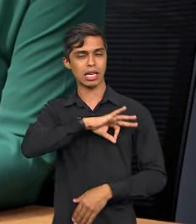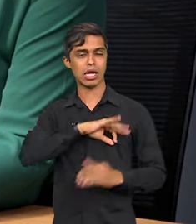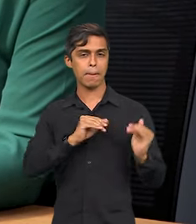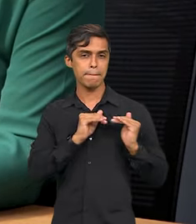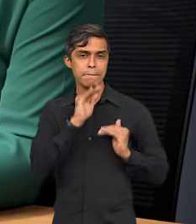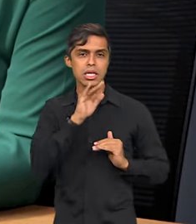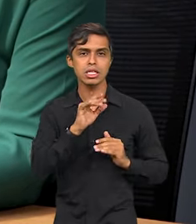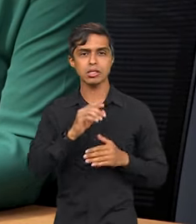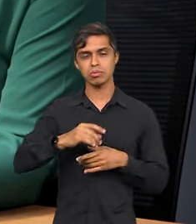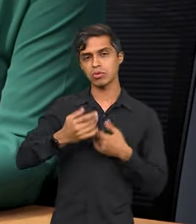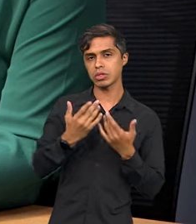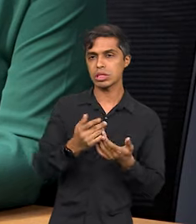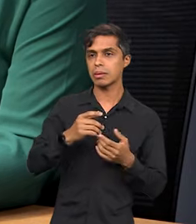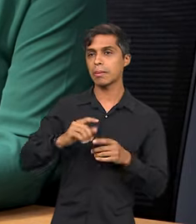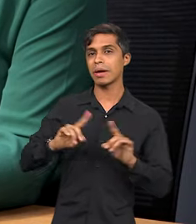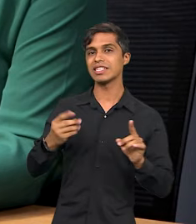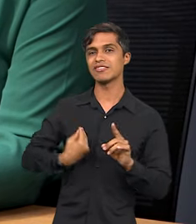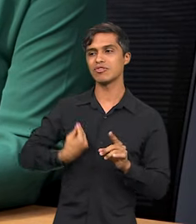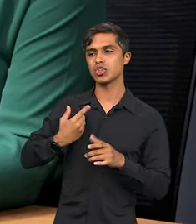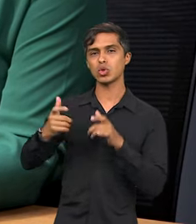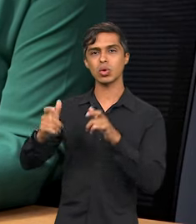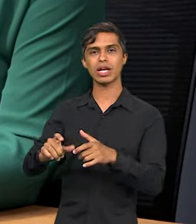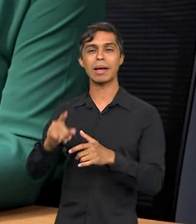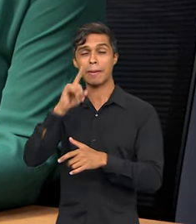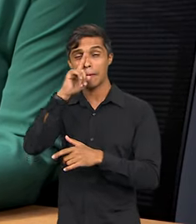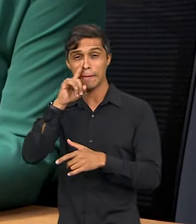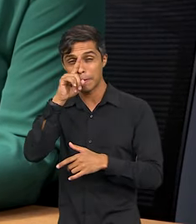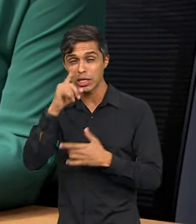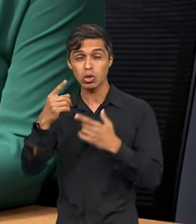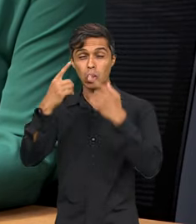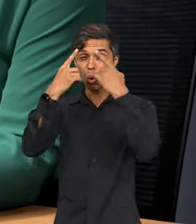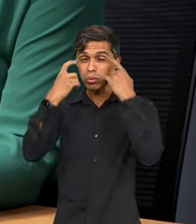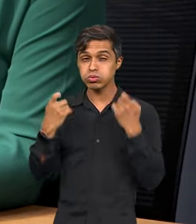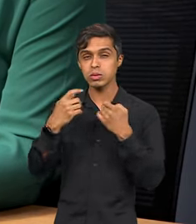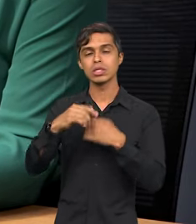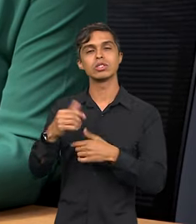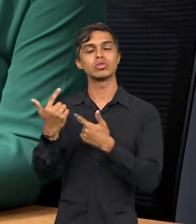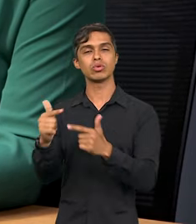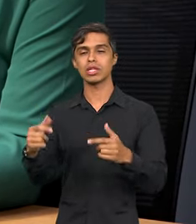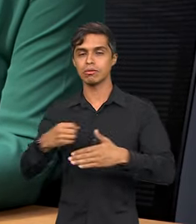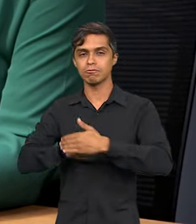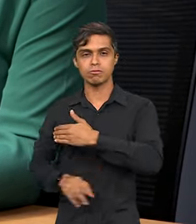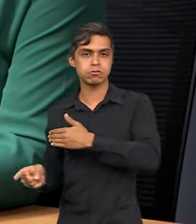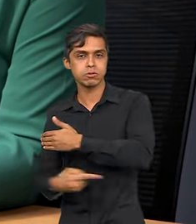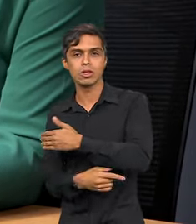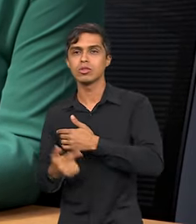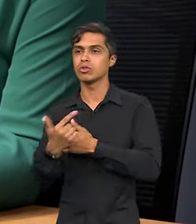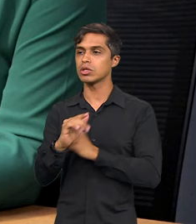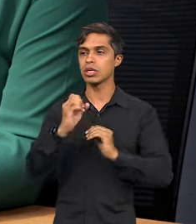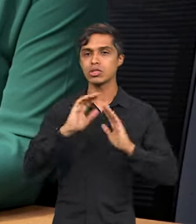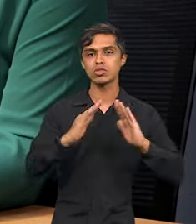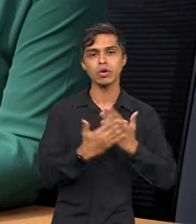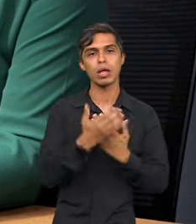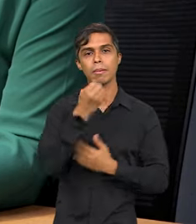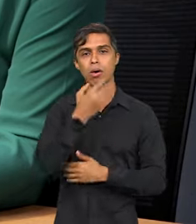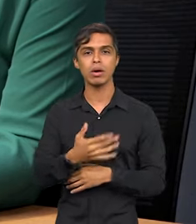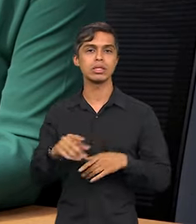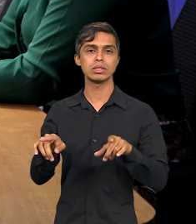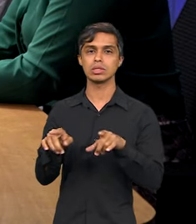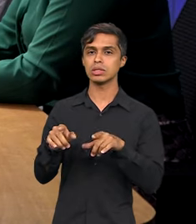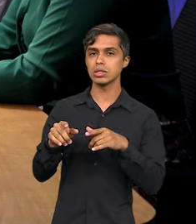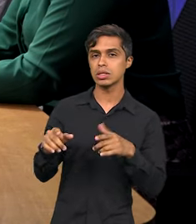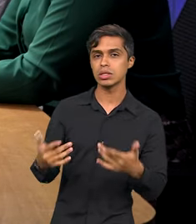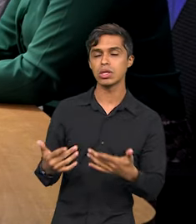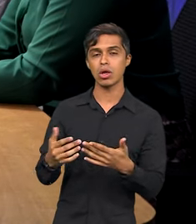vive numa localidade em que é violenta em que não há saneamento básico em que não há educação em que não há boa escola com esse mesmo um outro